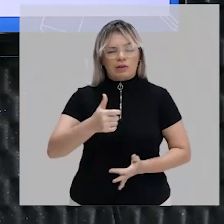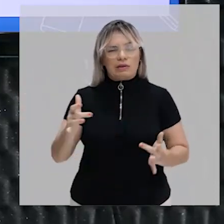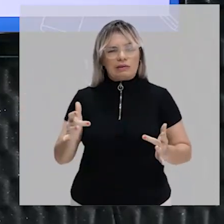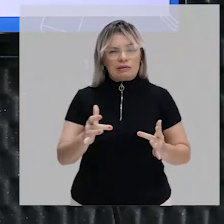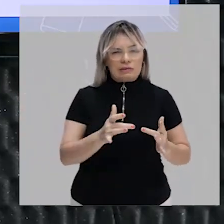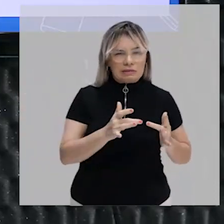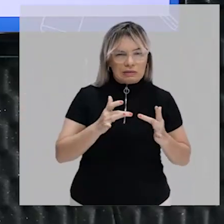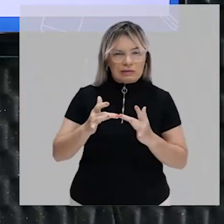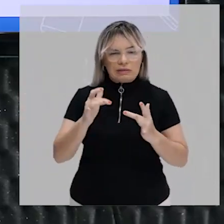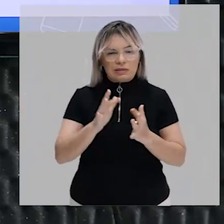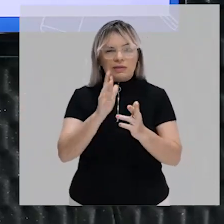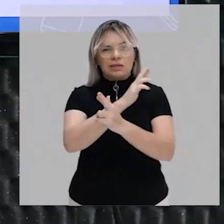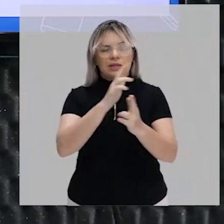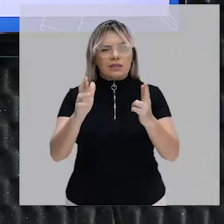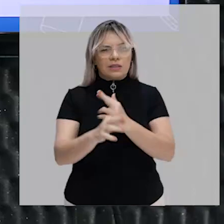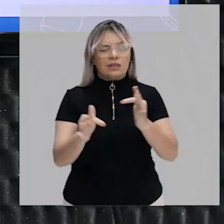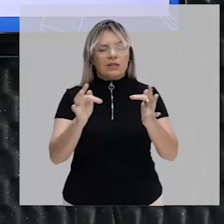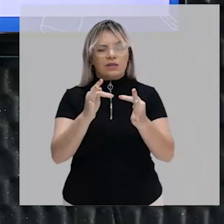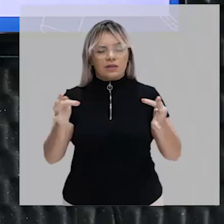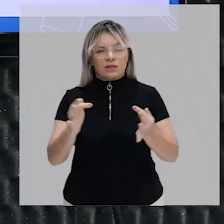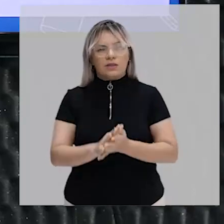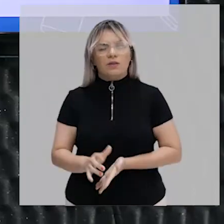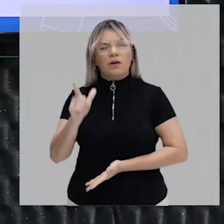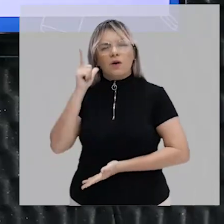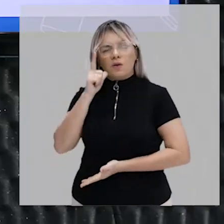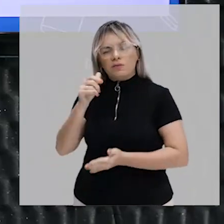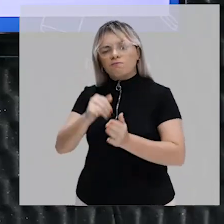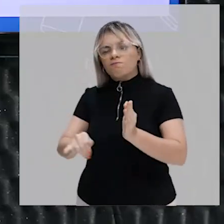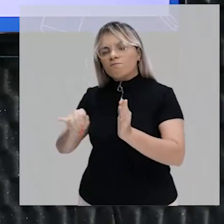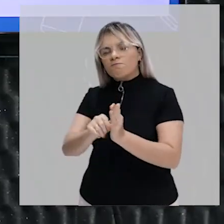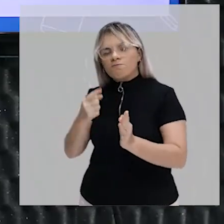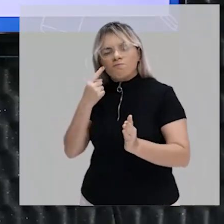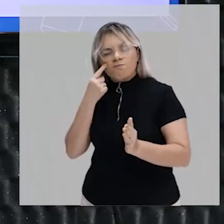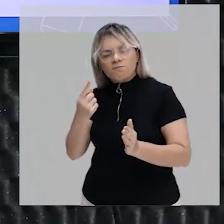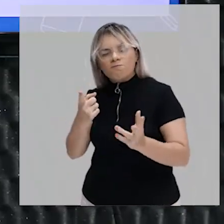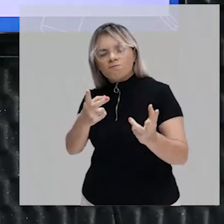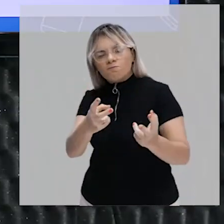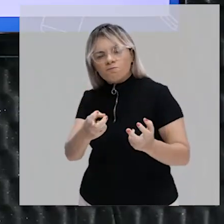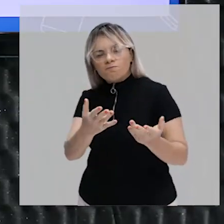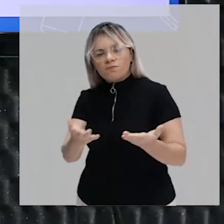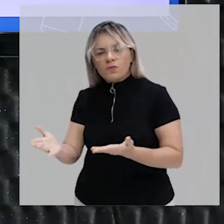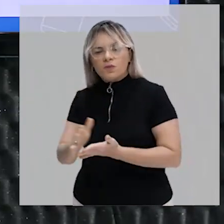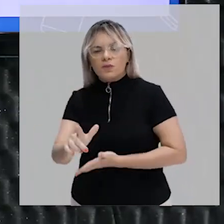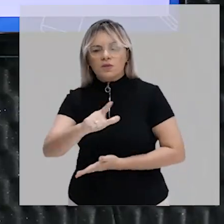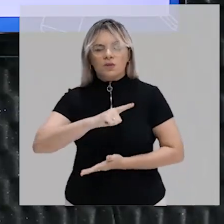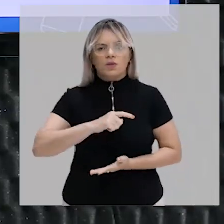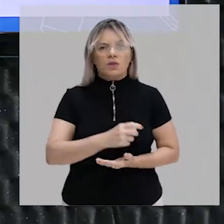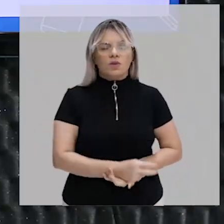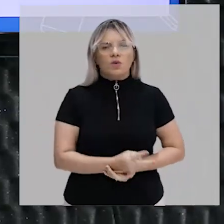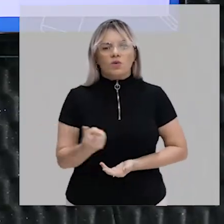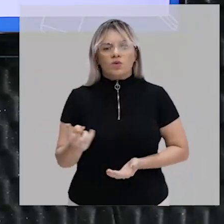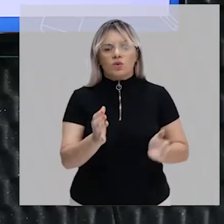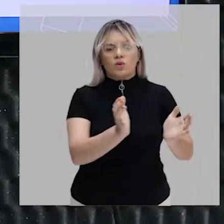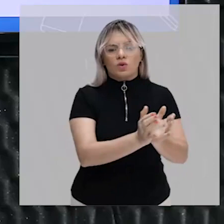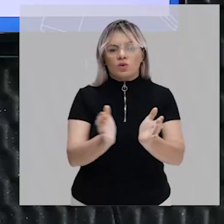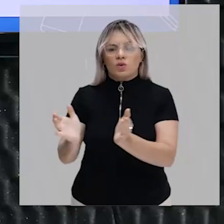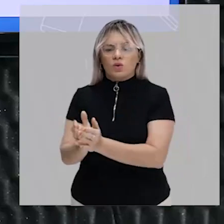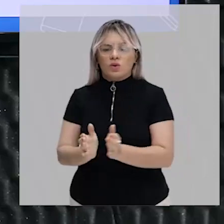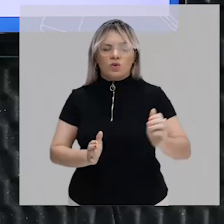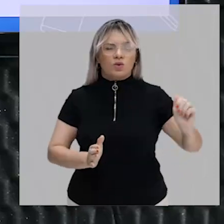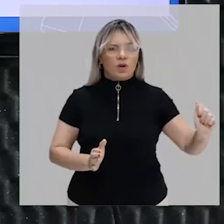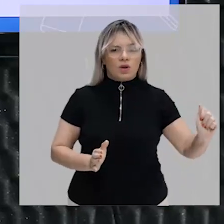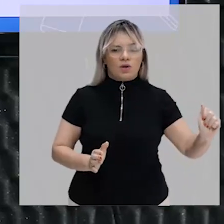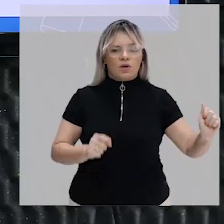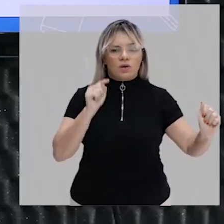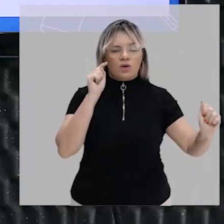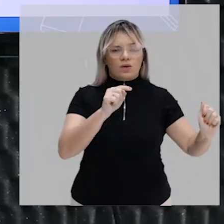essa relação, com essa fórmula, você está conseguindo identificar. Olha só, aqui eu tenho dois conjuntos. Conjunto A, dado